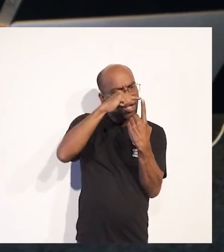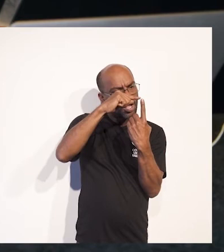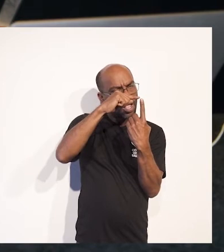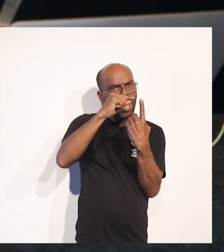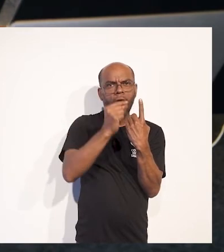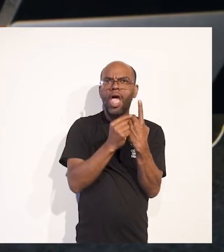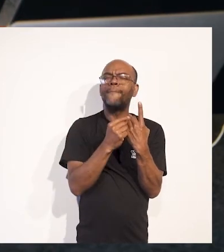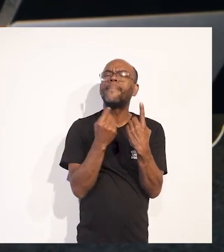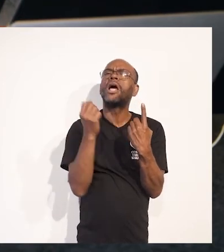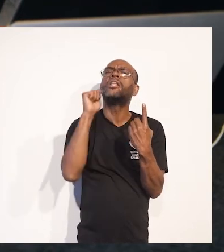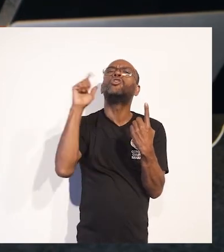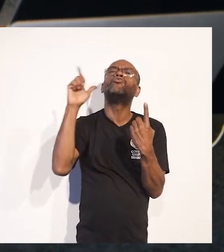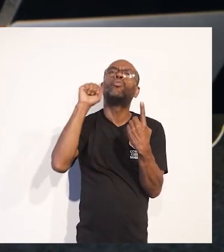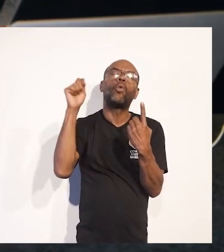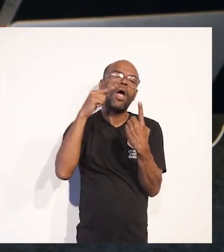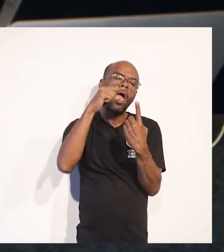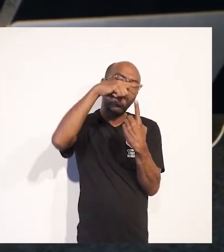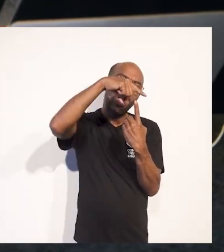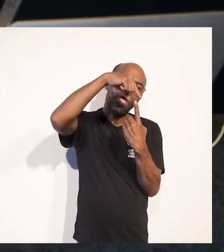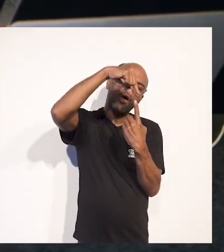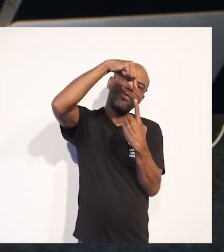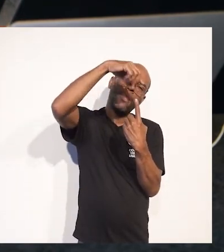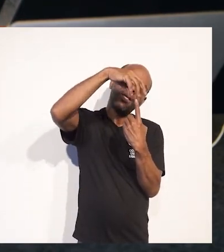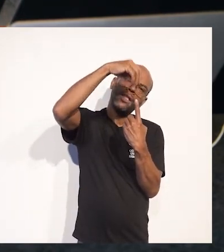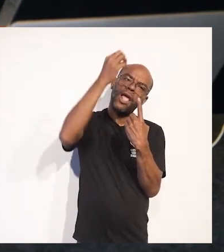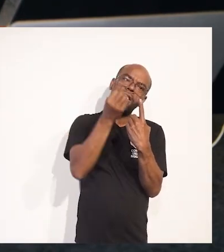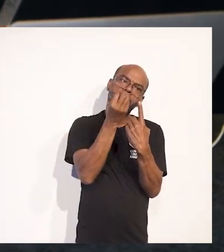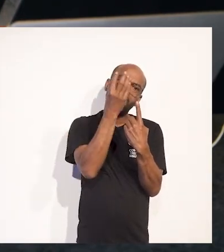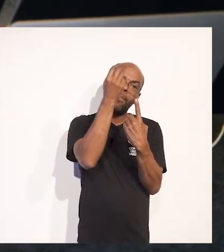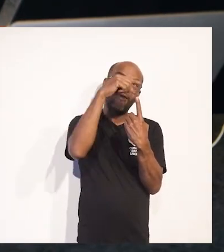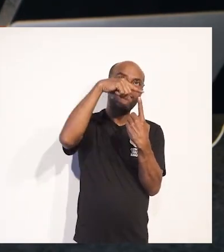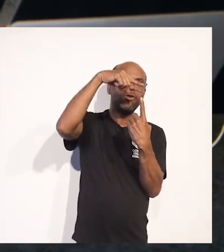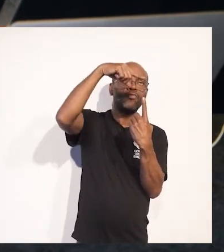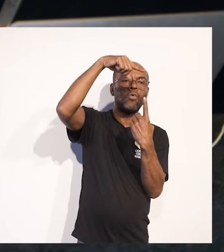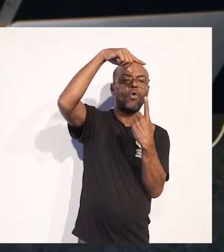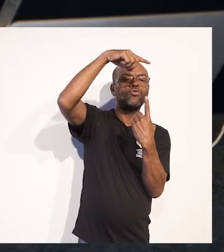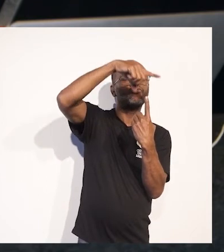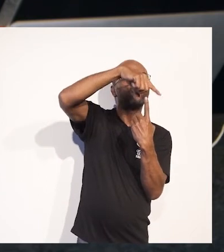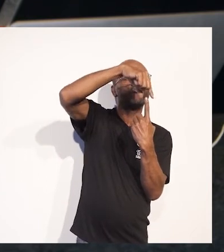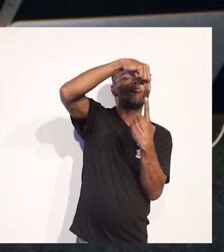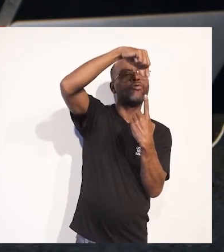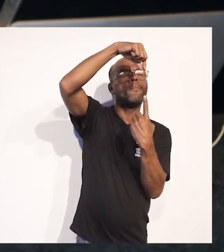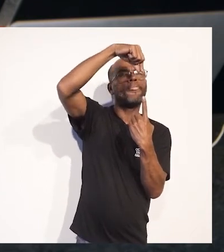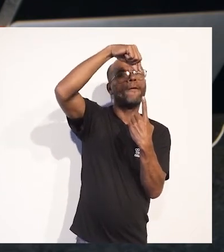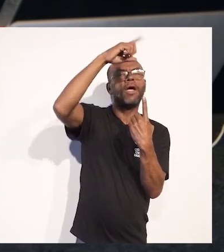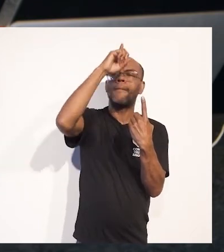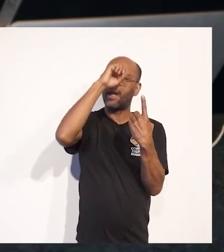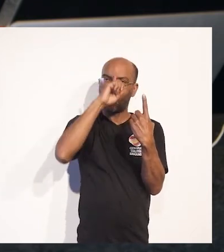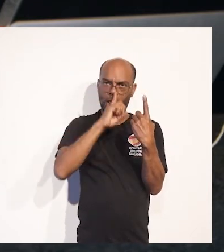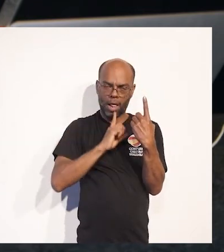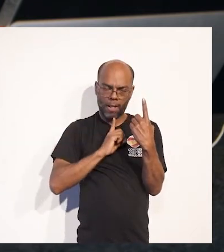essa chama. Quanto mais essa chama vai se afastando do pavio, ela vai passando a ser